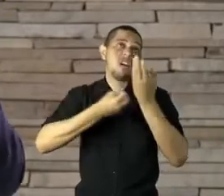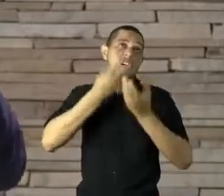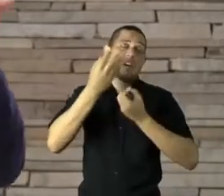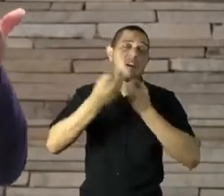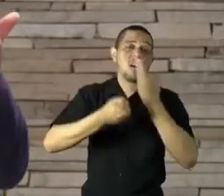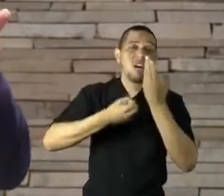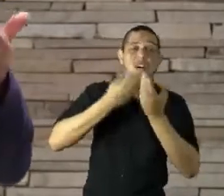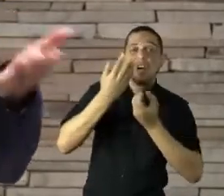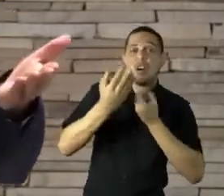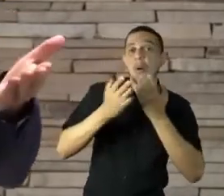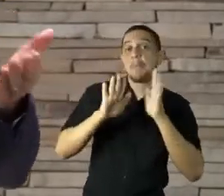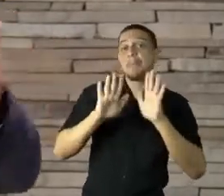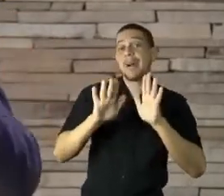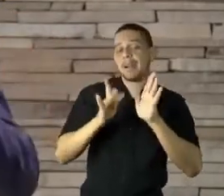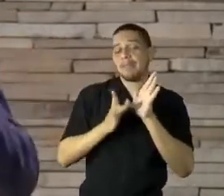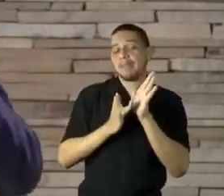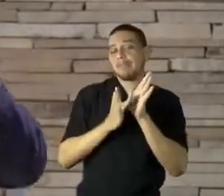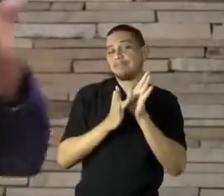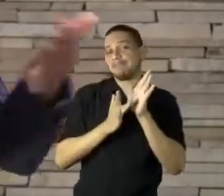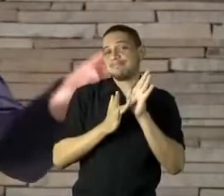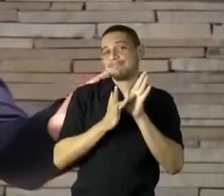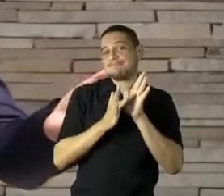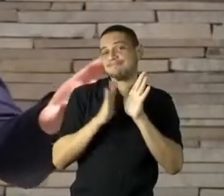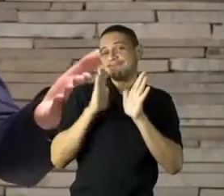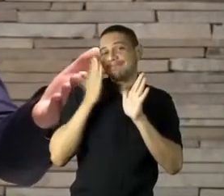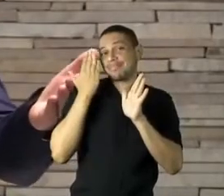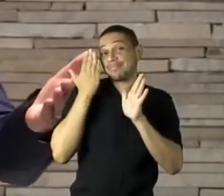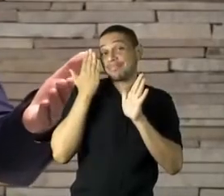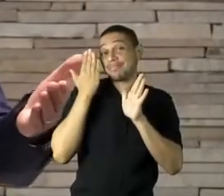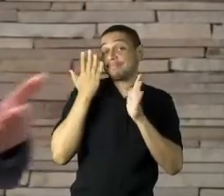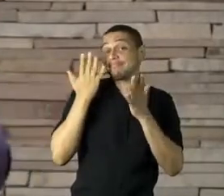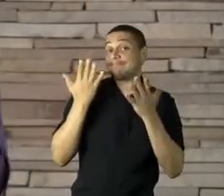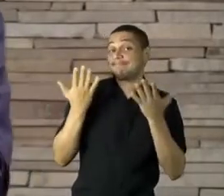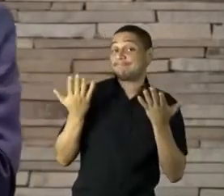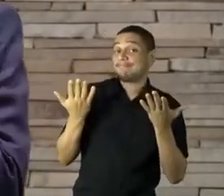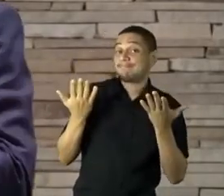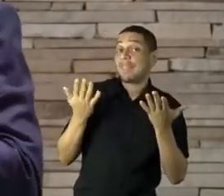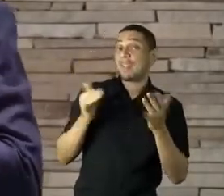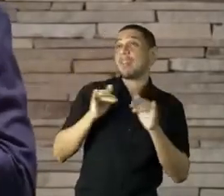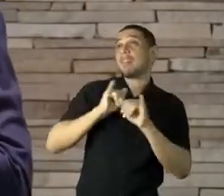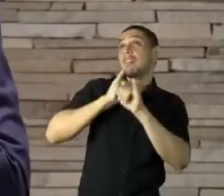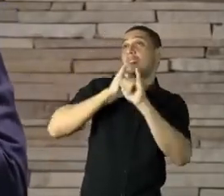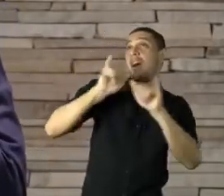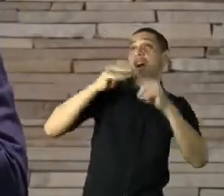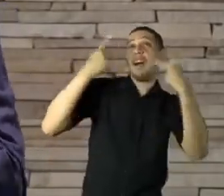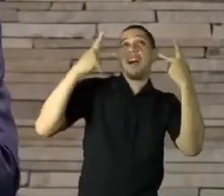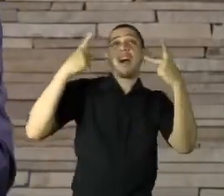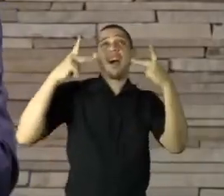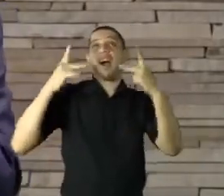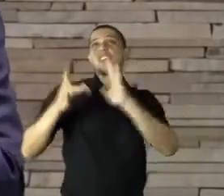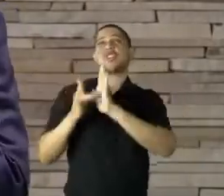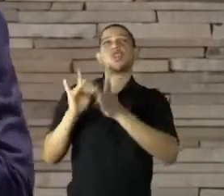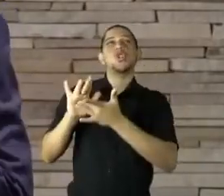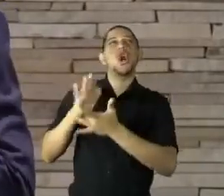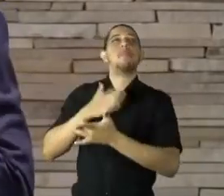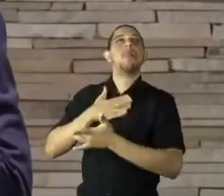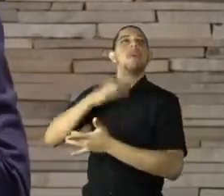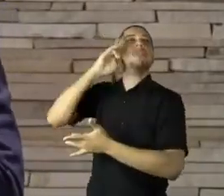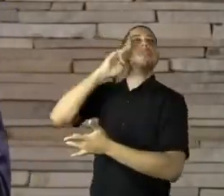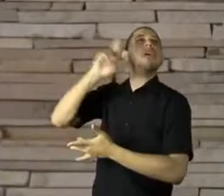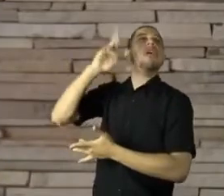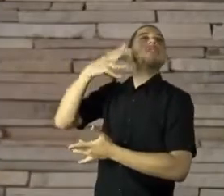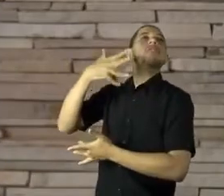fora comunica ser de Jesus comunica ter a Jesus como senhor e salvador mas não há compromisso com ele não há